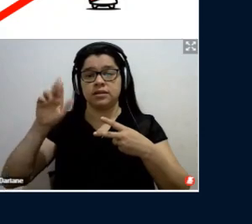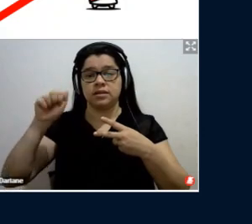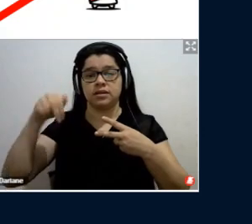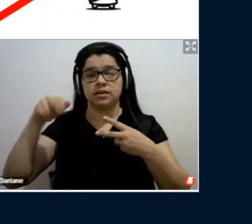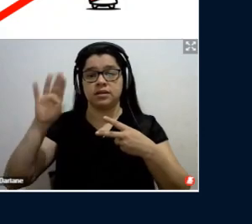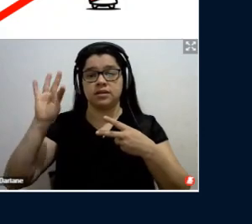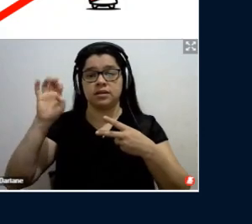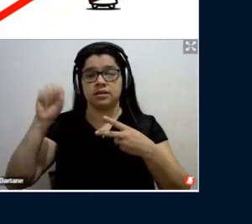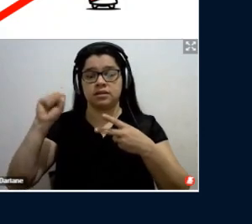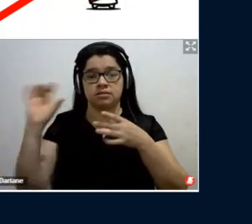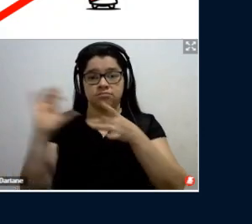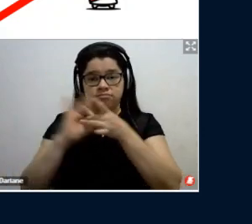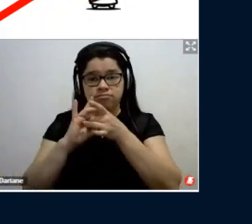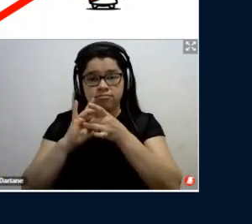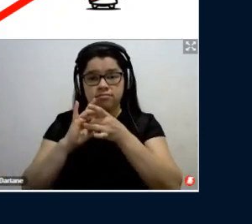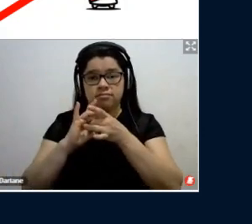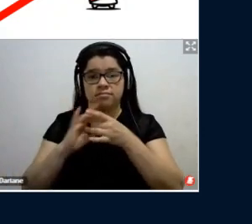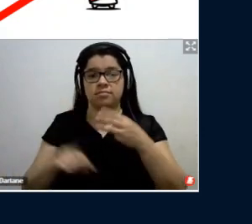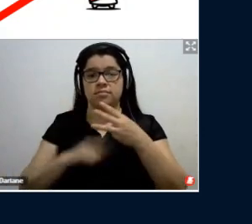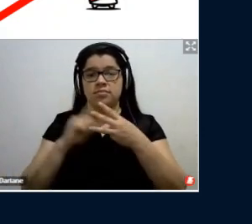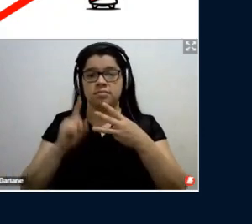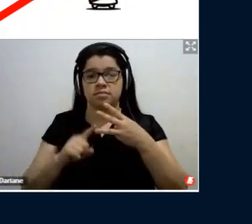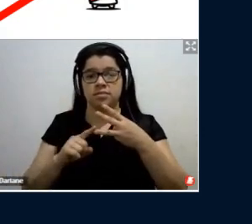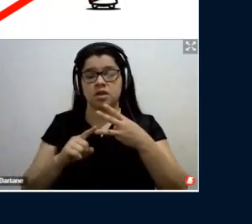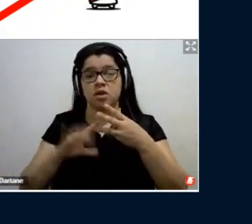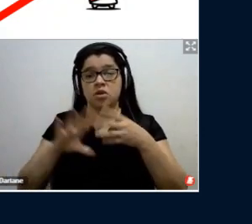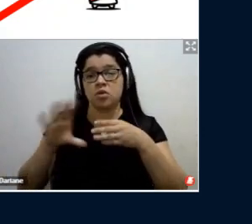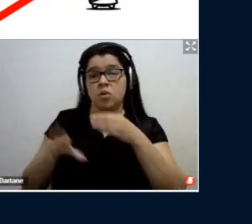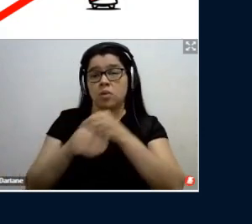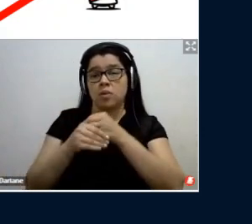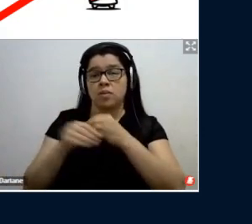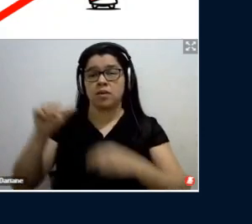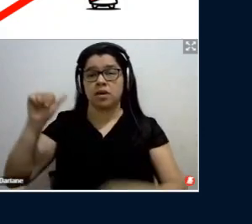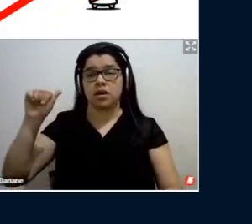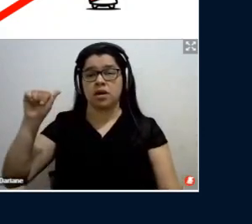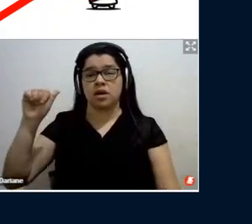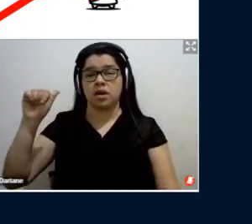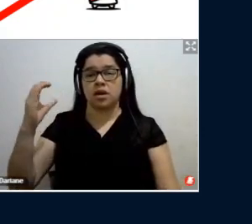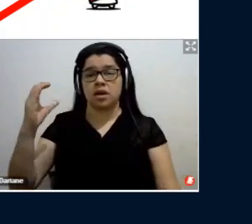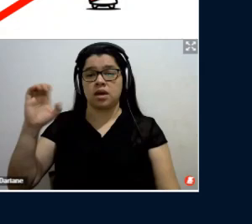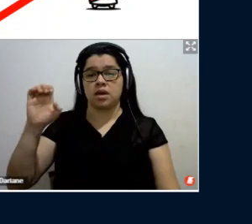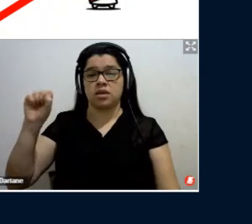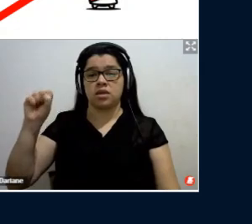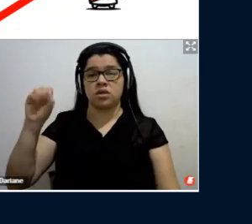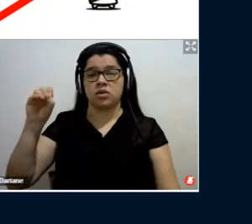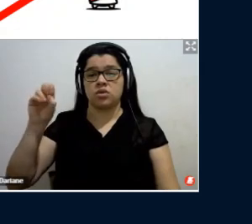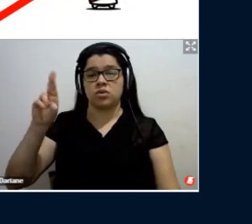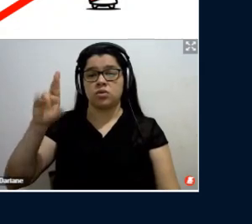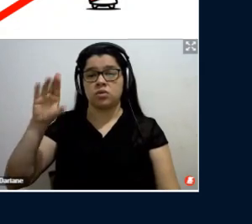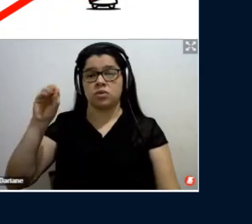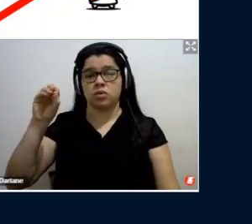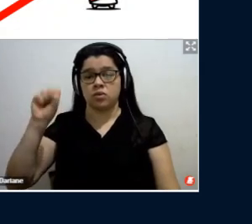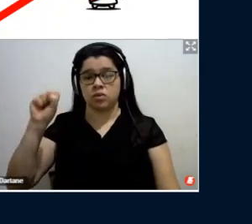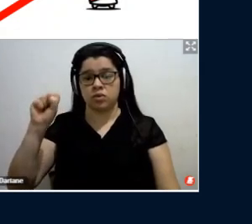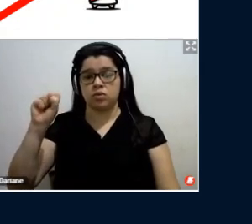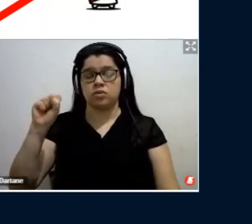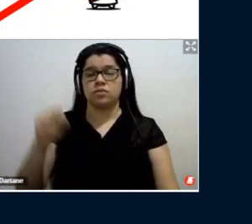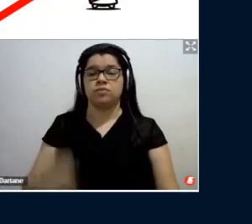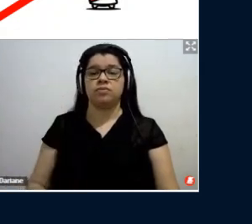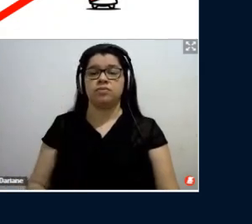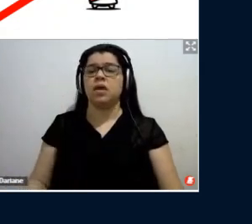os termos acessórios. Tá? E junto com esses termos,